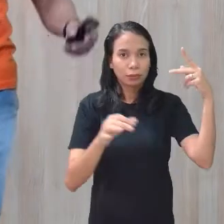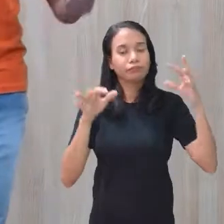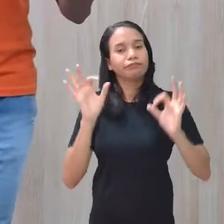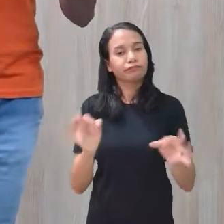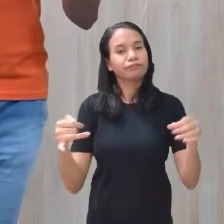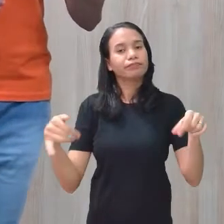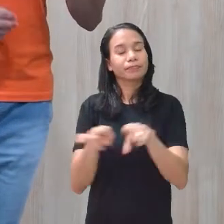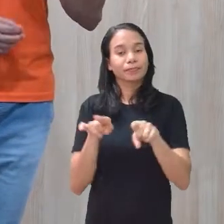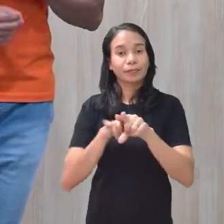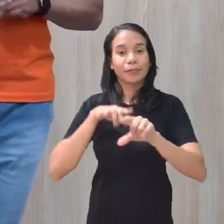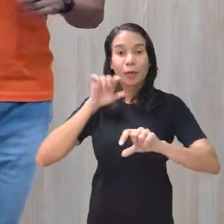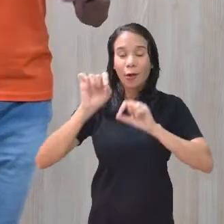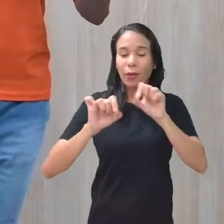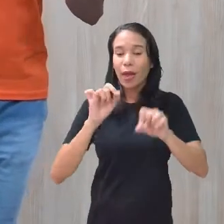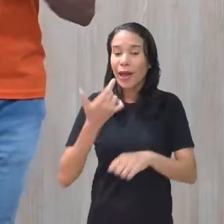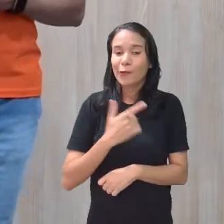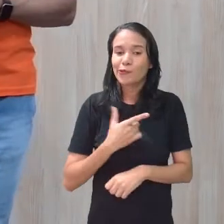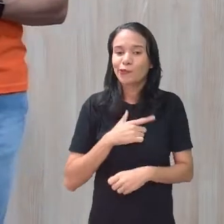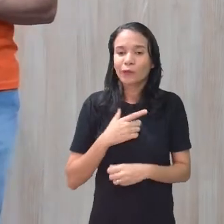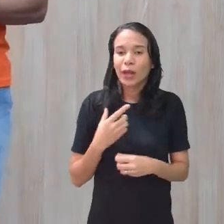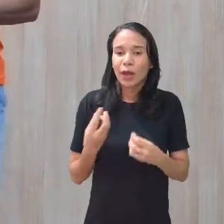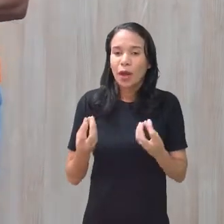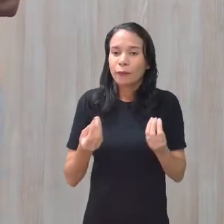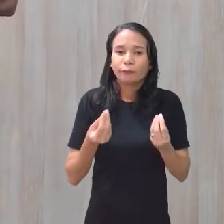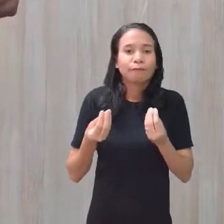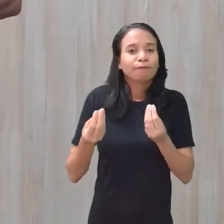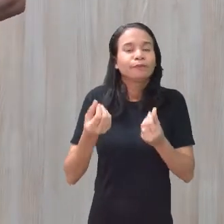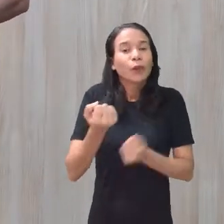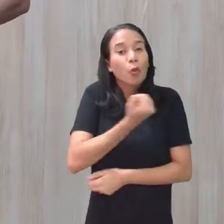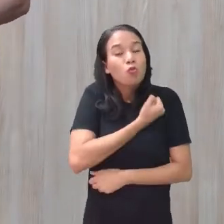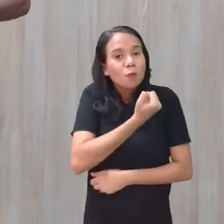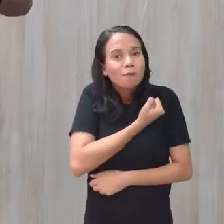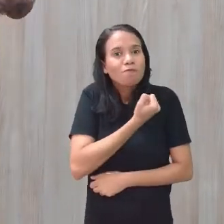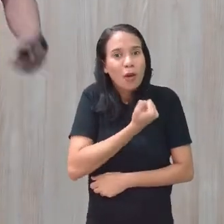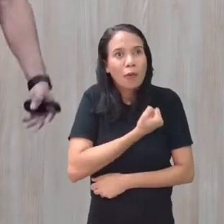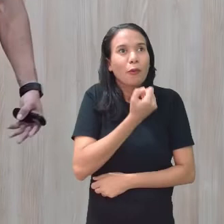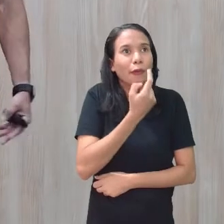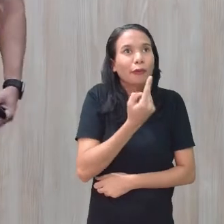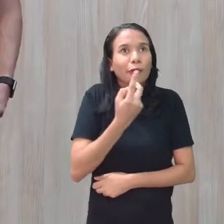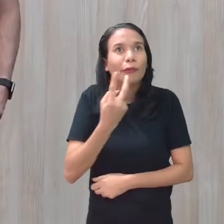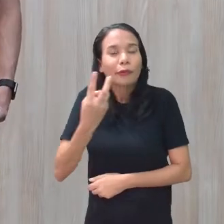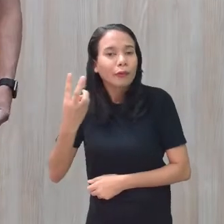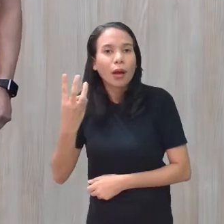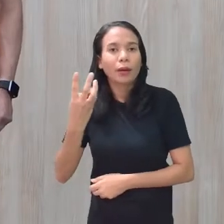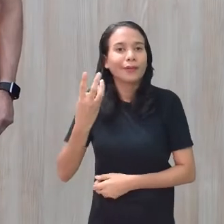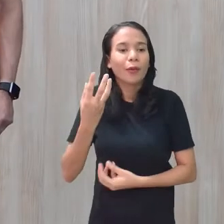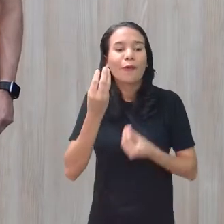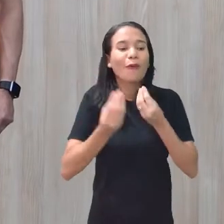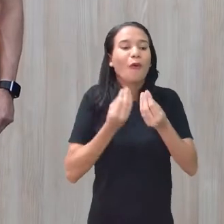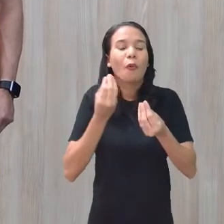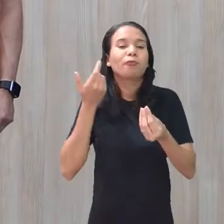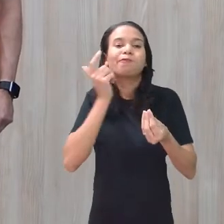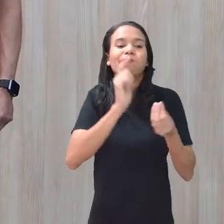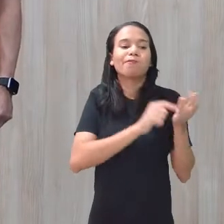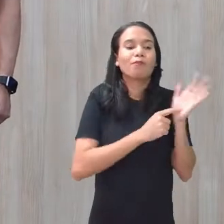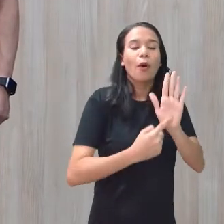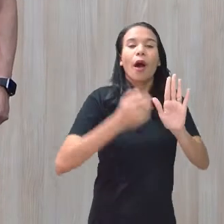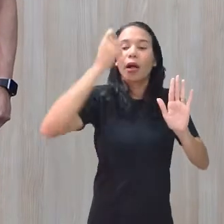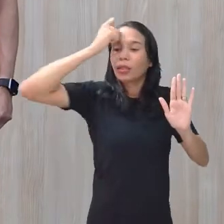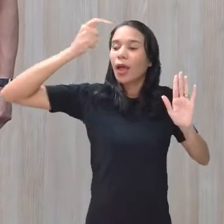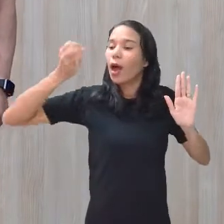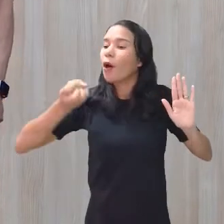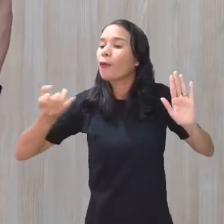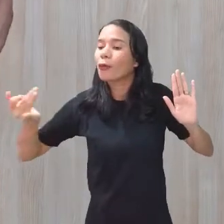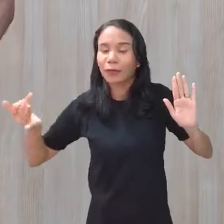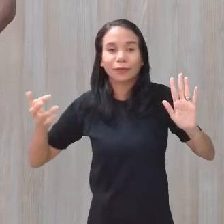Então, eles não tinham esses números, então não tinham como expressar aí essa ideia de